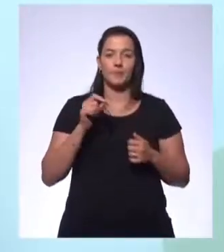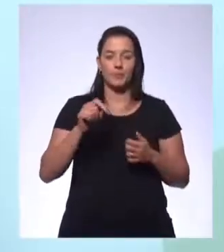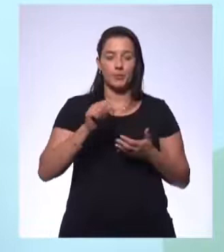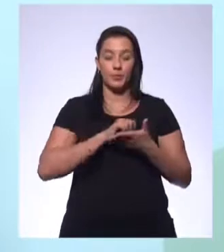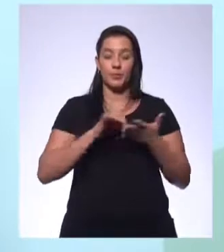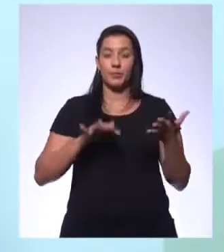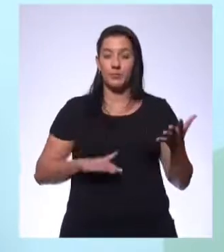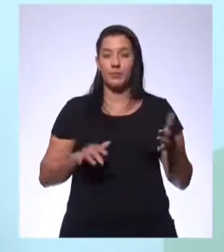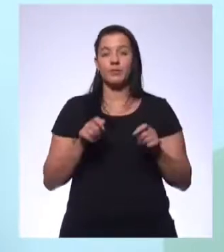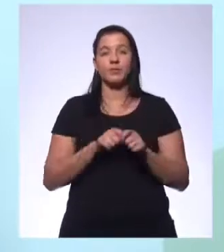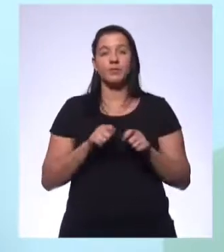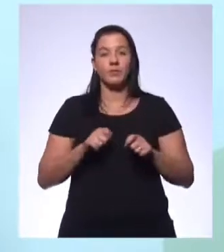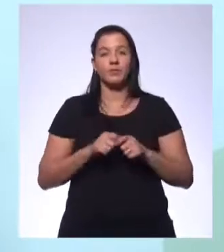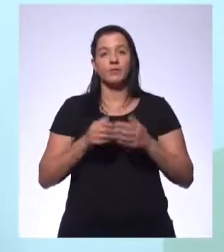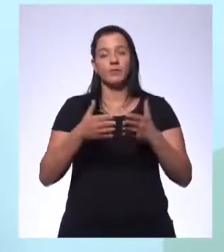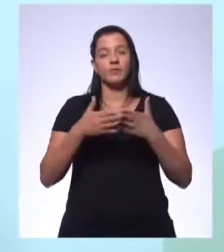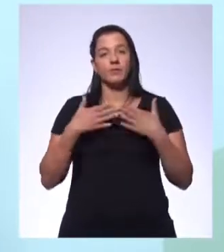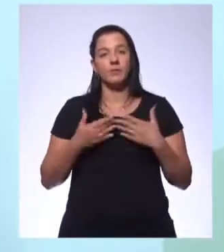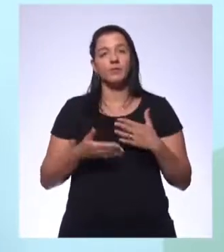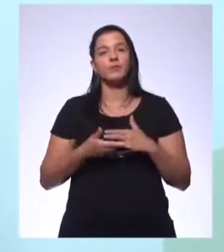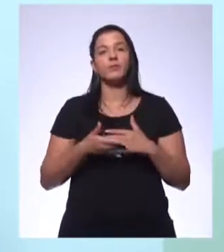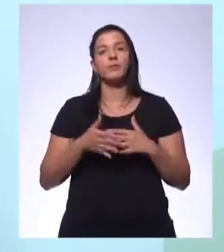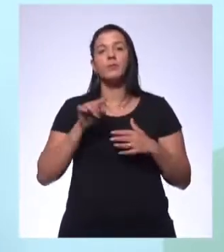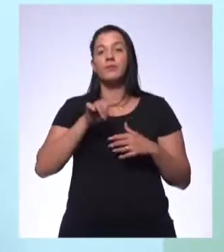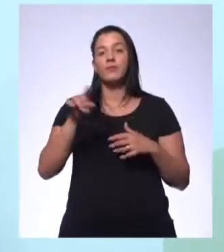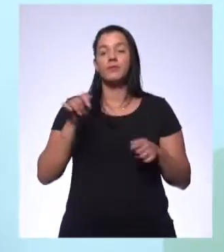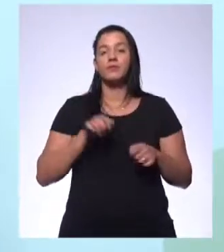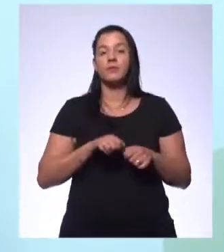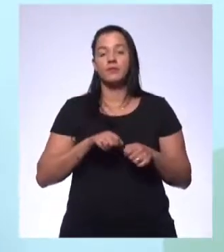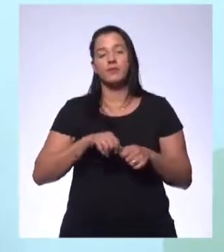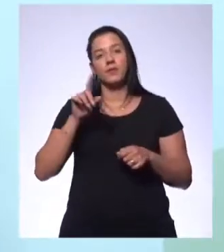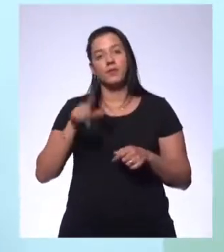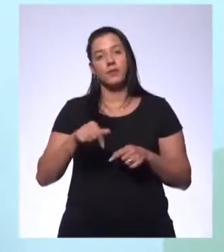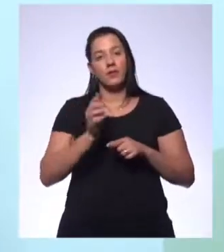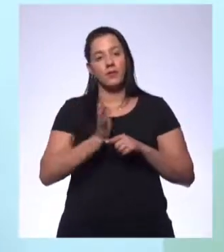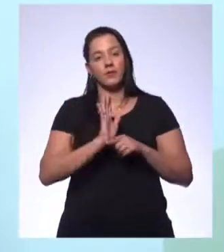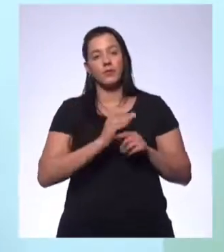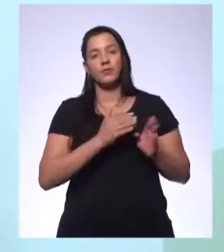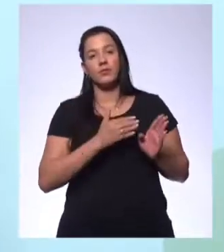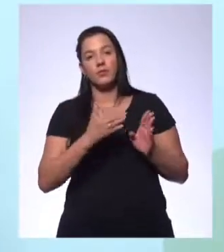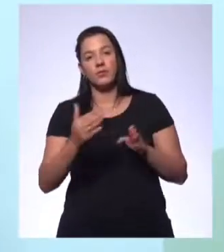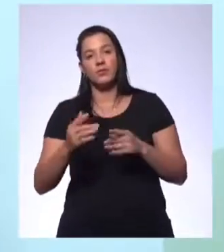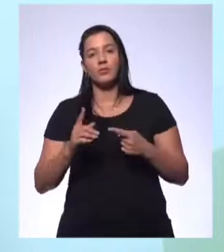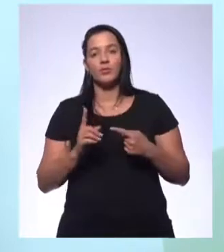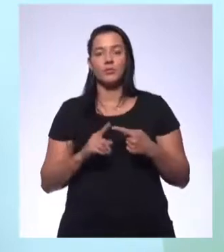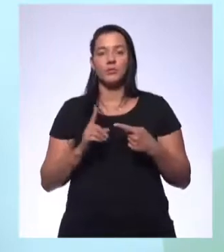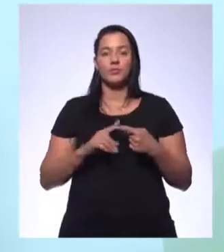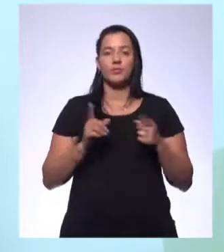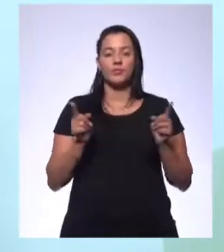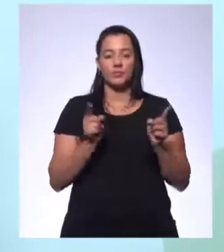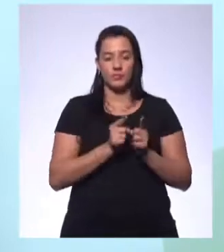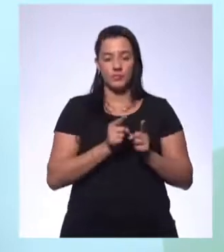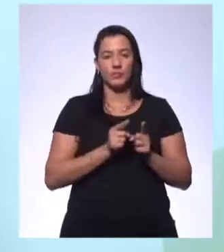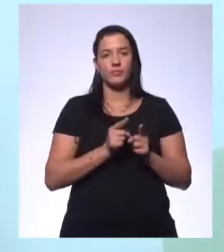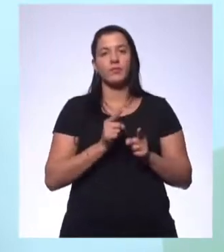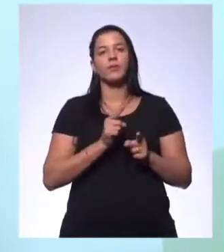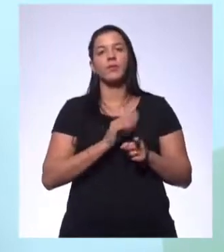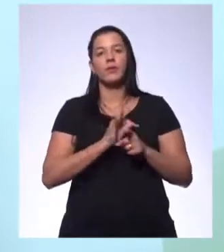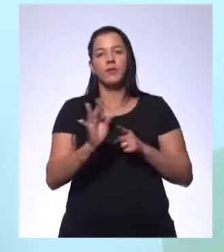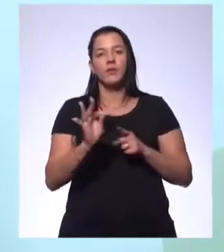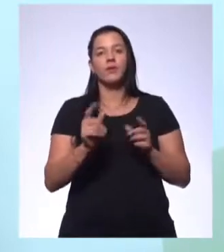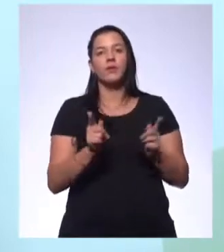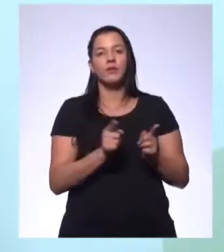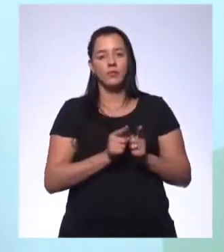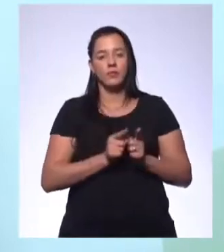para fazer, que eu pedi para que vocês fizessem, que era assistir a dois trailers. Um era o trailer honesto, do